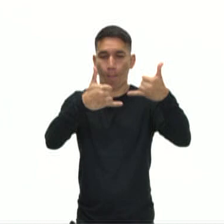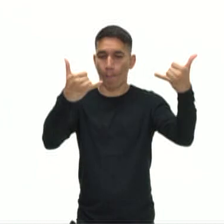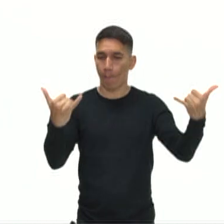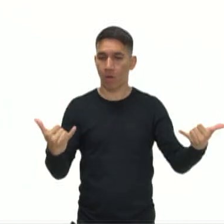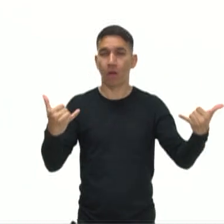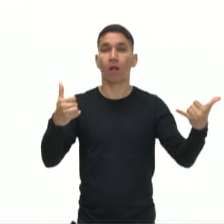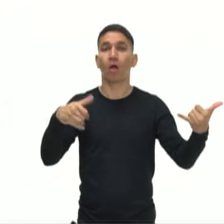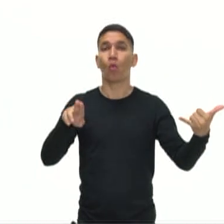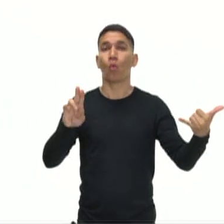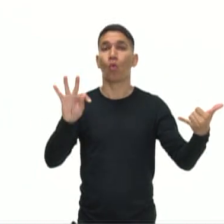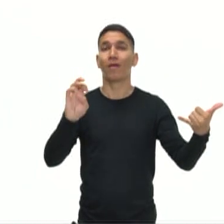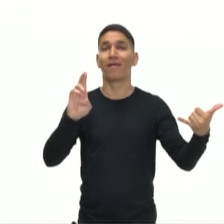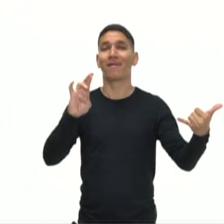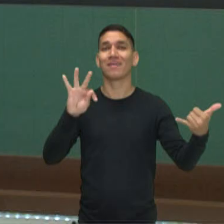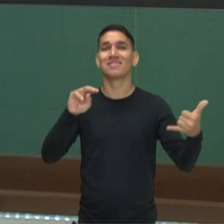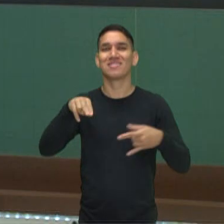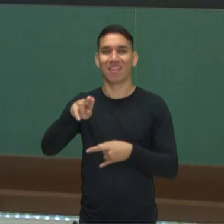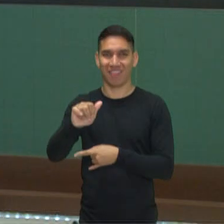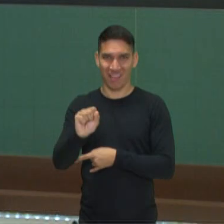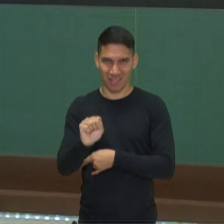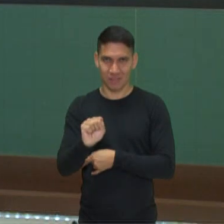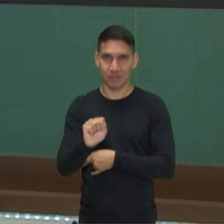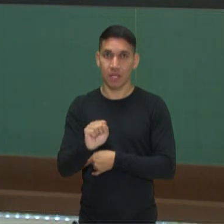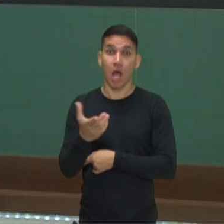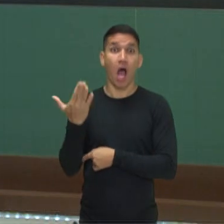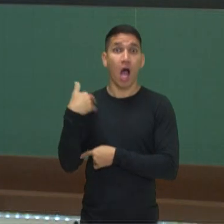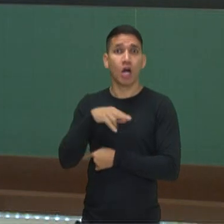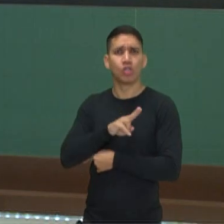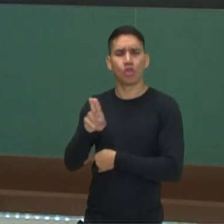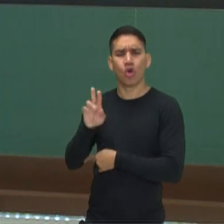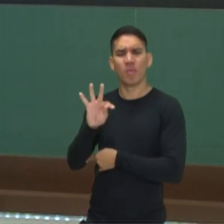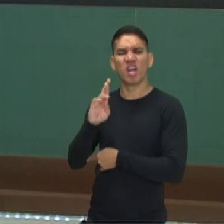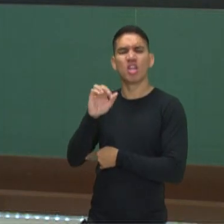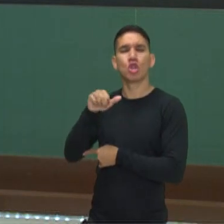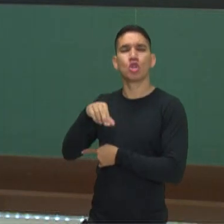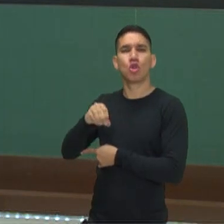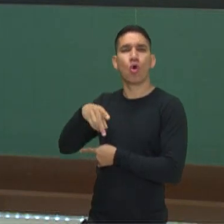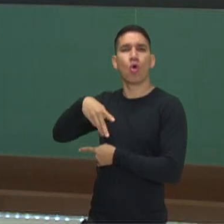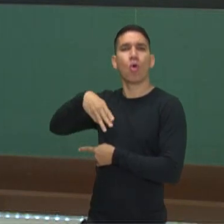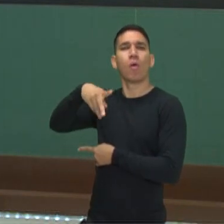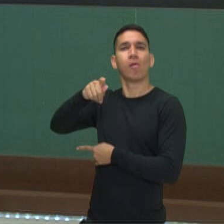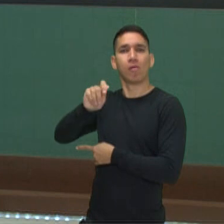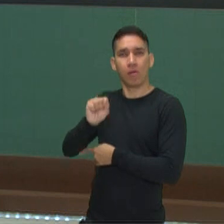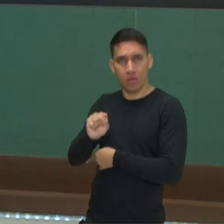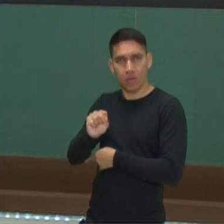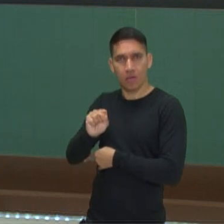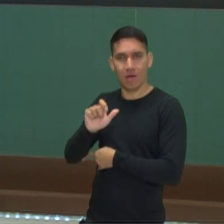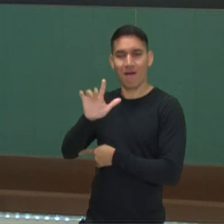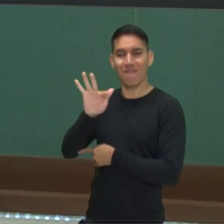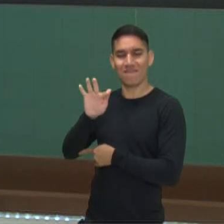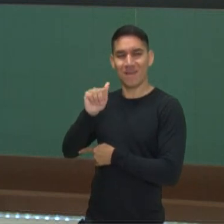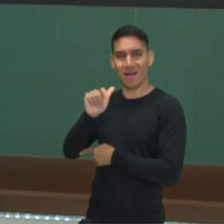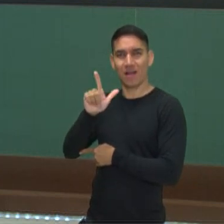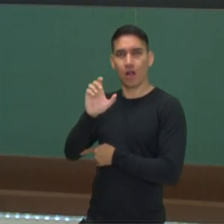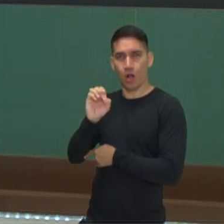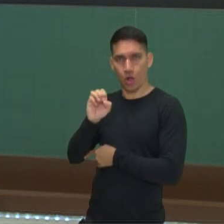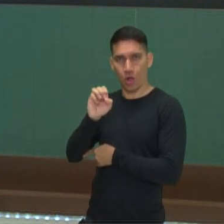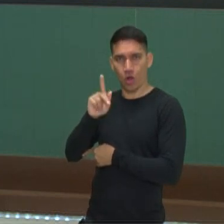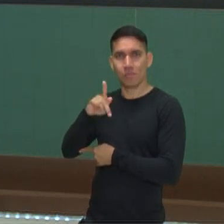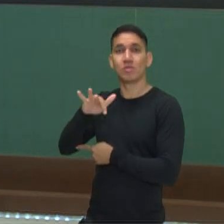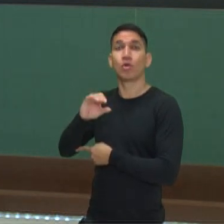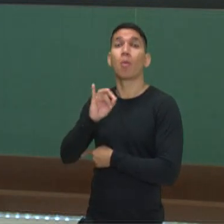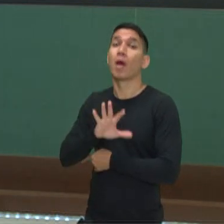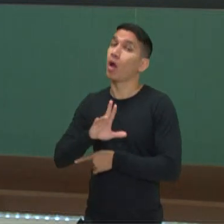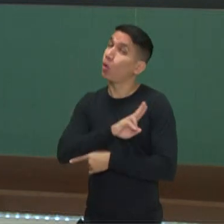aqui, antigamente eram chamadas trompas de falópio, tá? Mas o nome correto hoje em dia é tubas